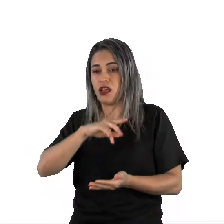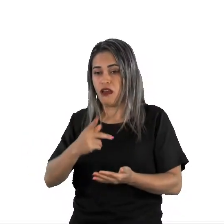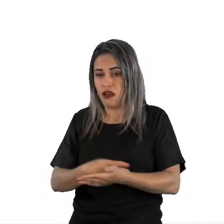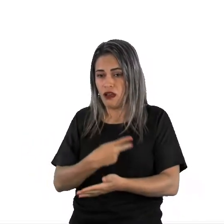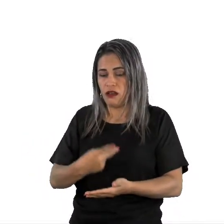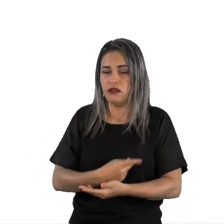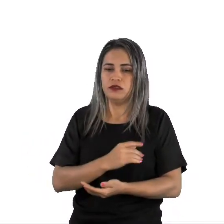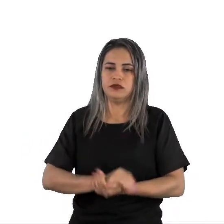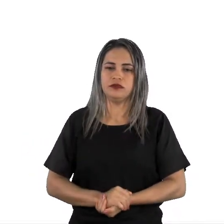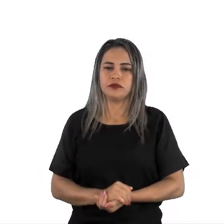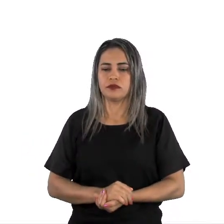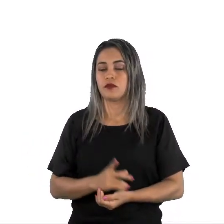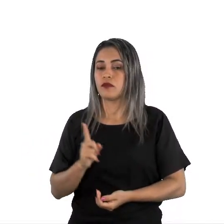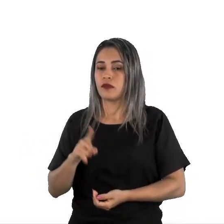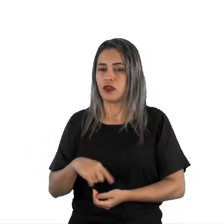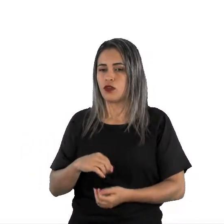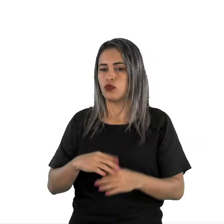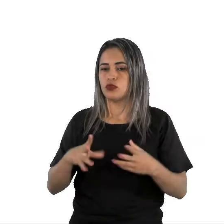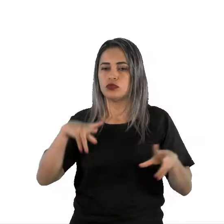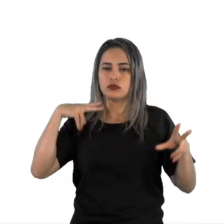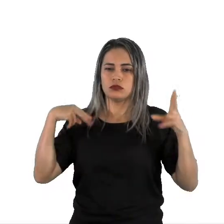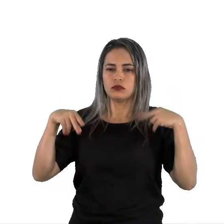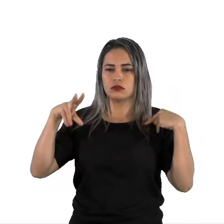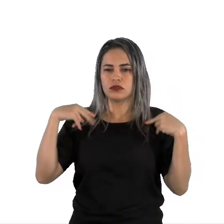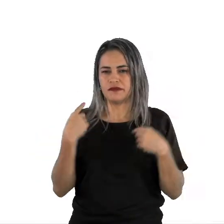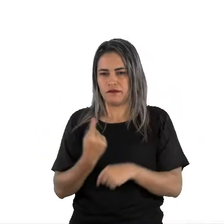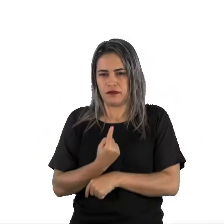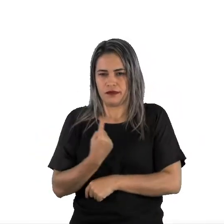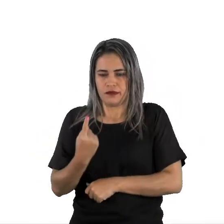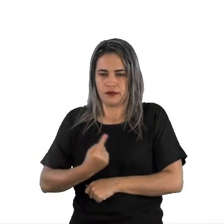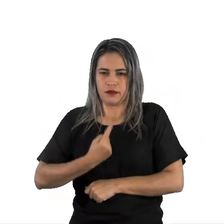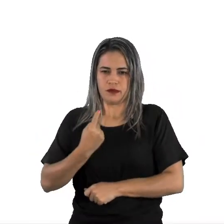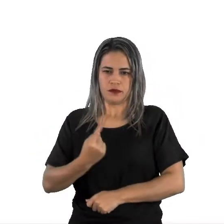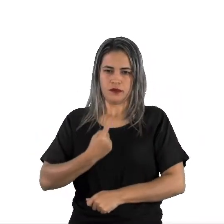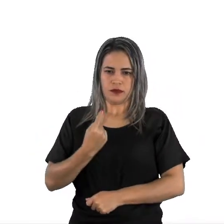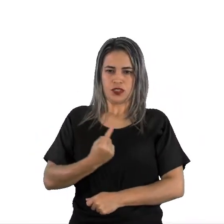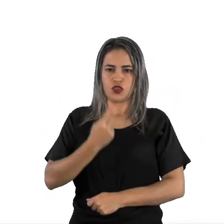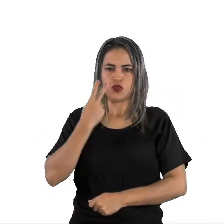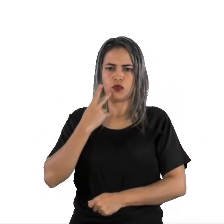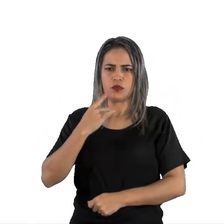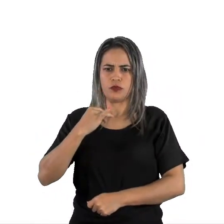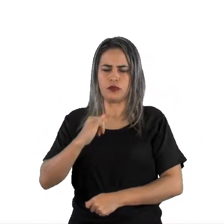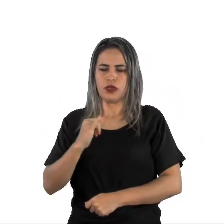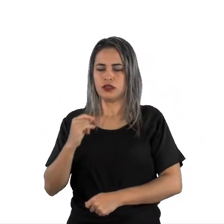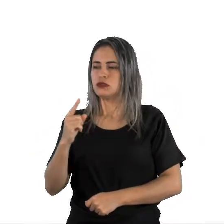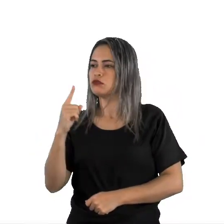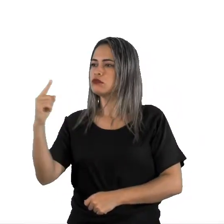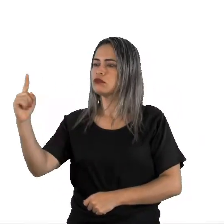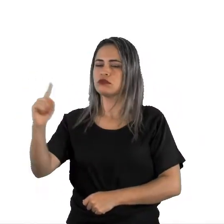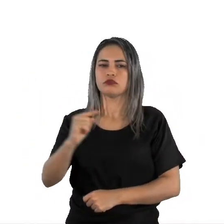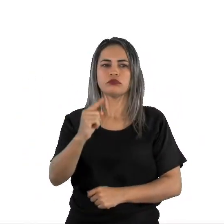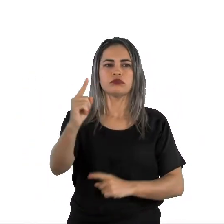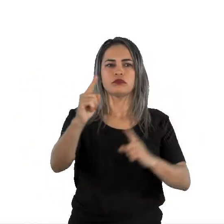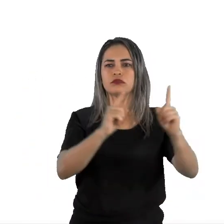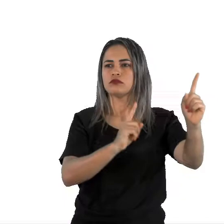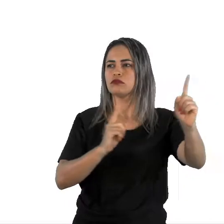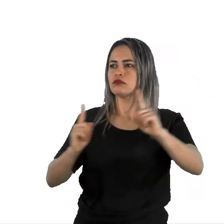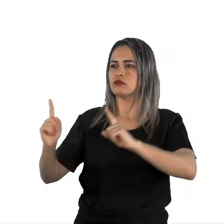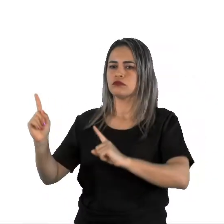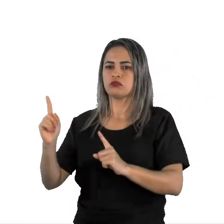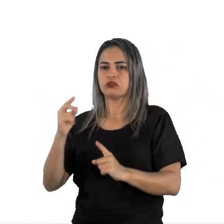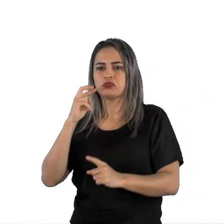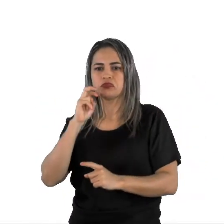Obviamente, quando um adolescente fica sozinho, os pais estão alheios às atividades em que ele pode